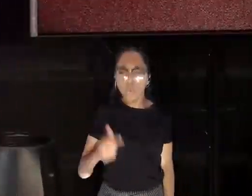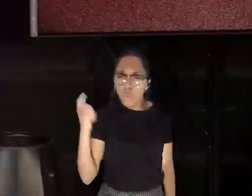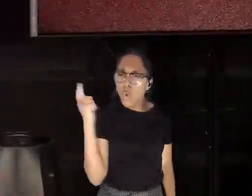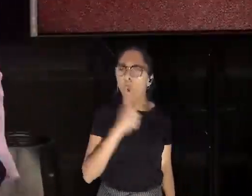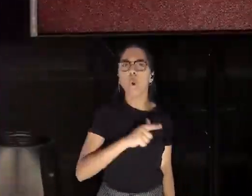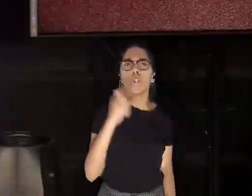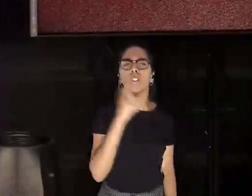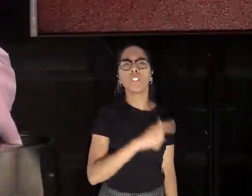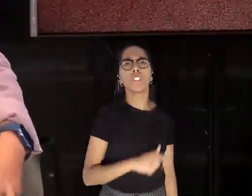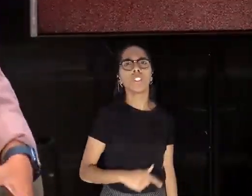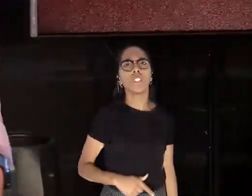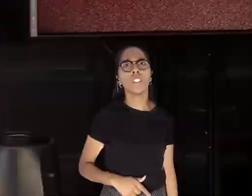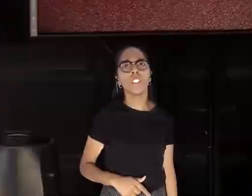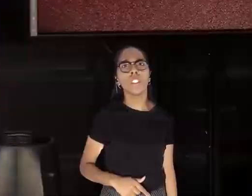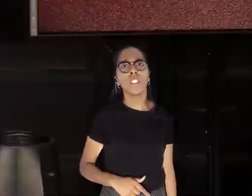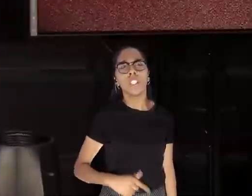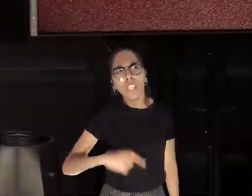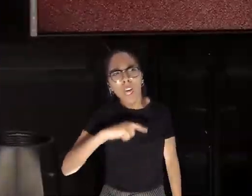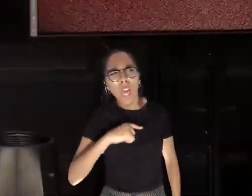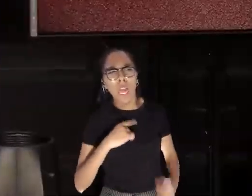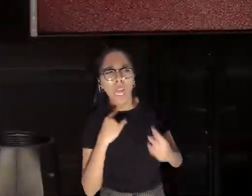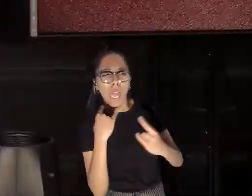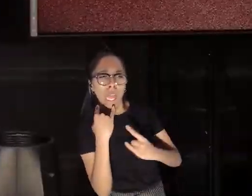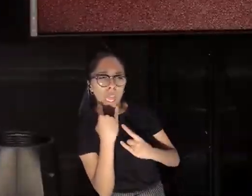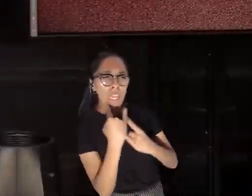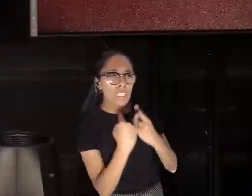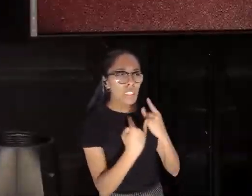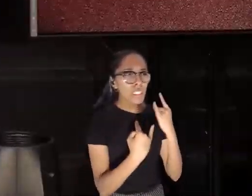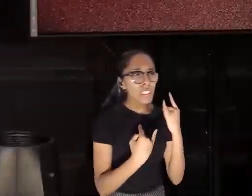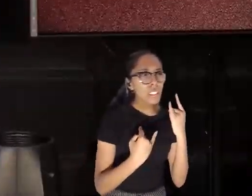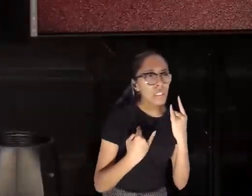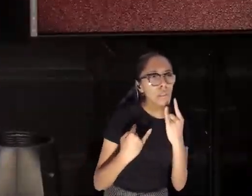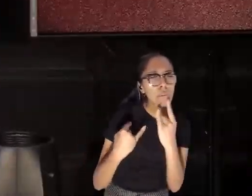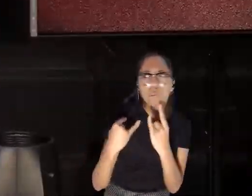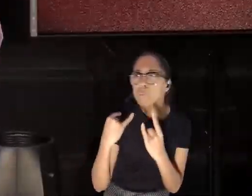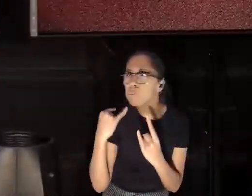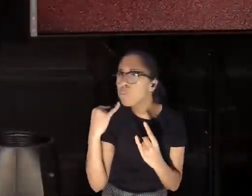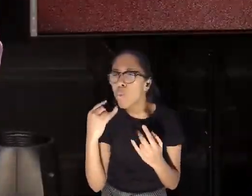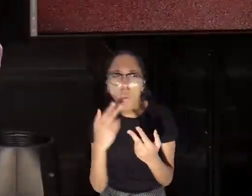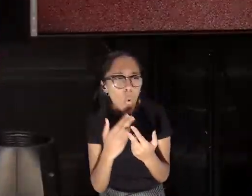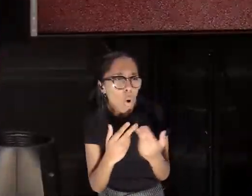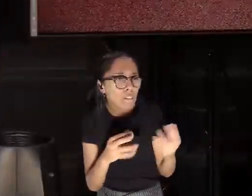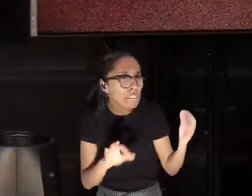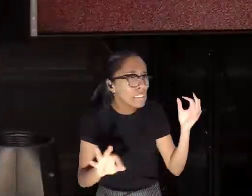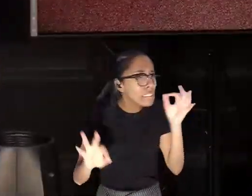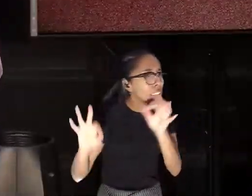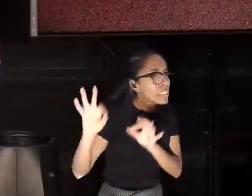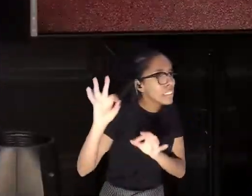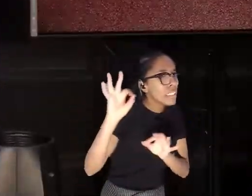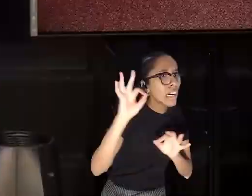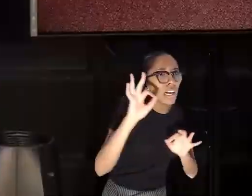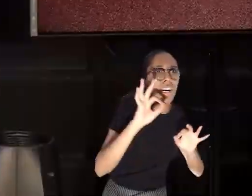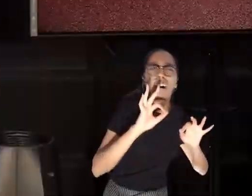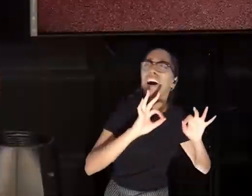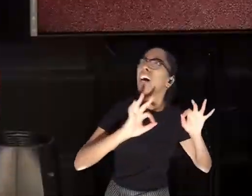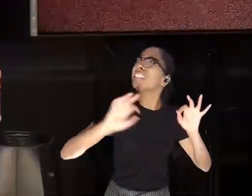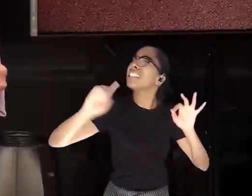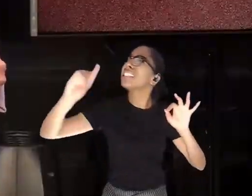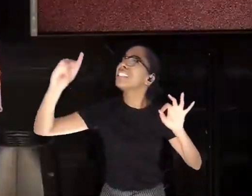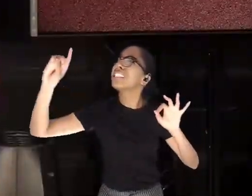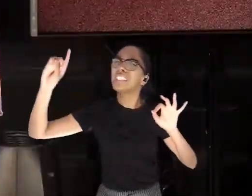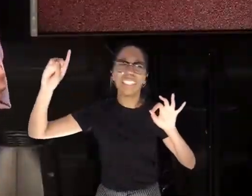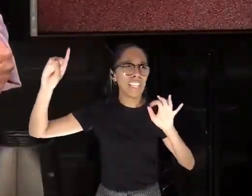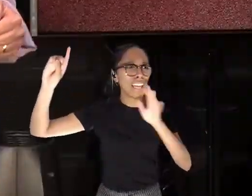do pecado. Existem tentações à sua volta, existem coisas tentando te tirar da presença de Deus, tirar você do